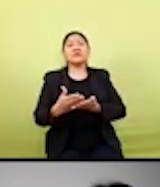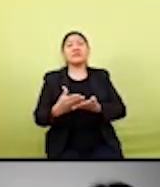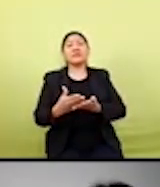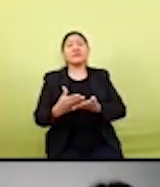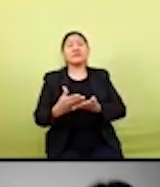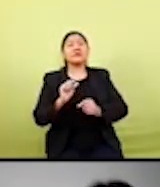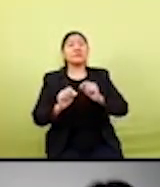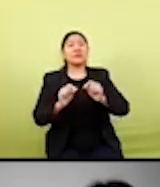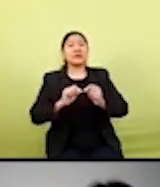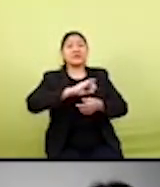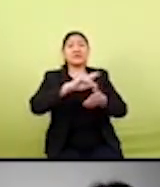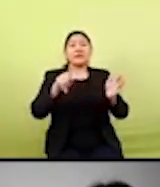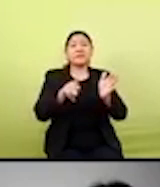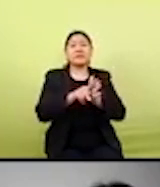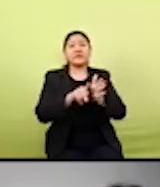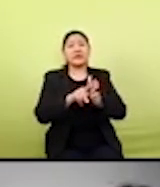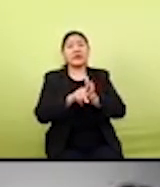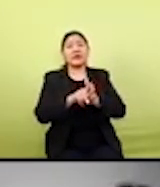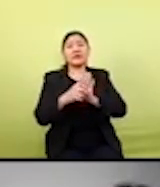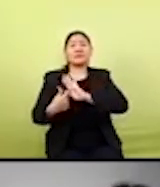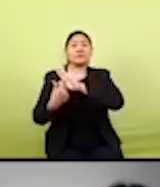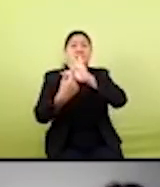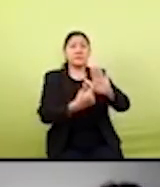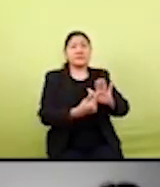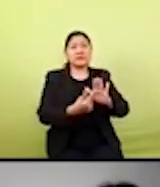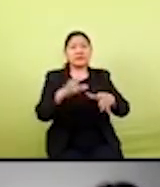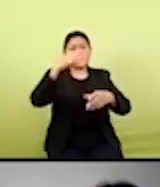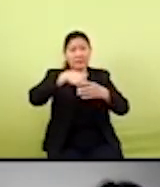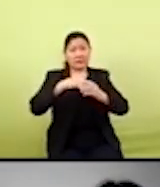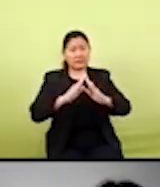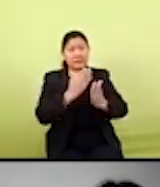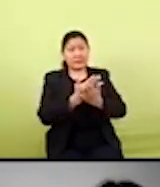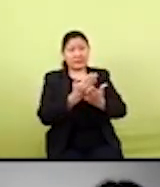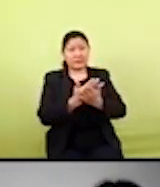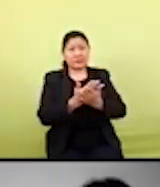esse processo aí das formações, trabalhando a Lei